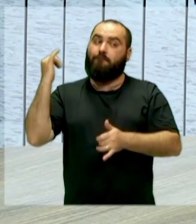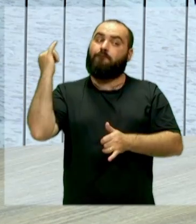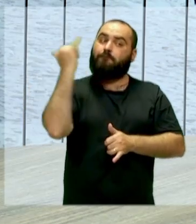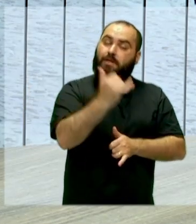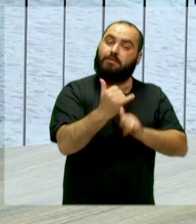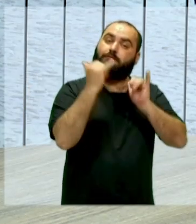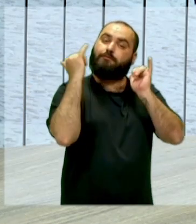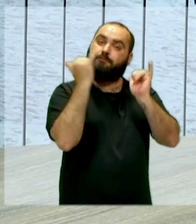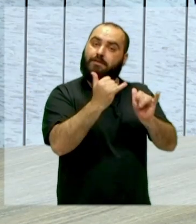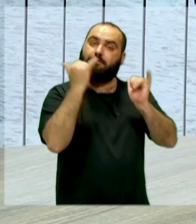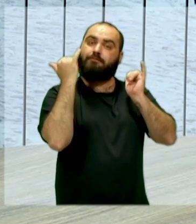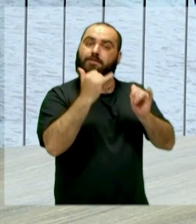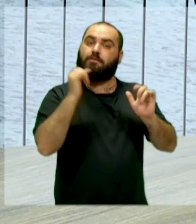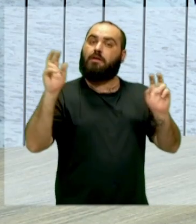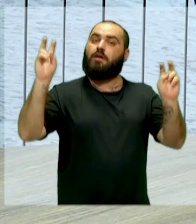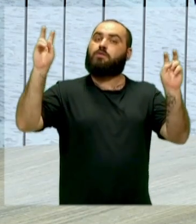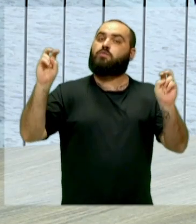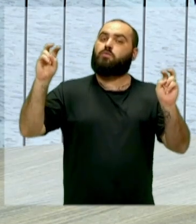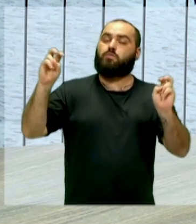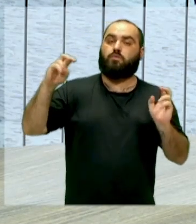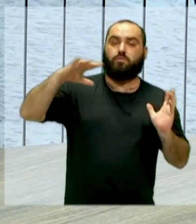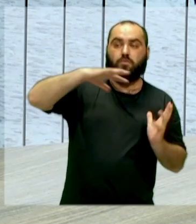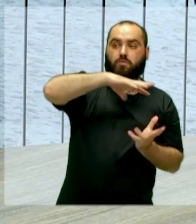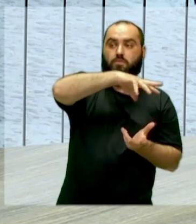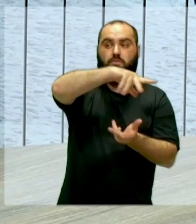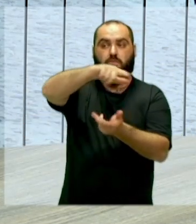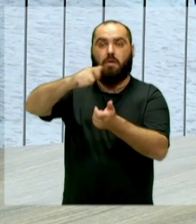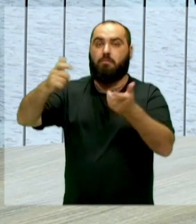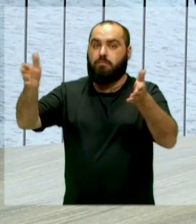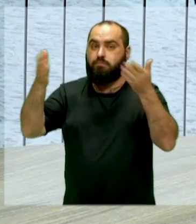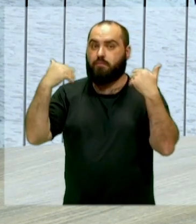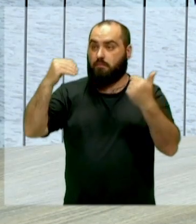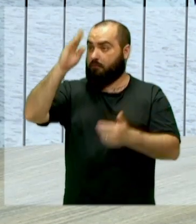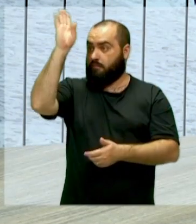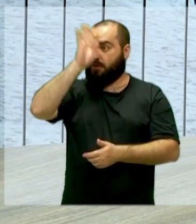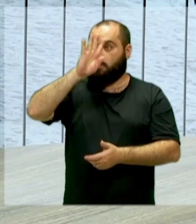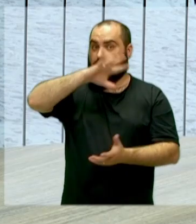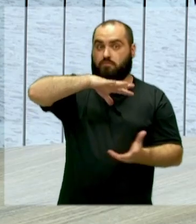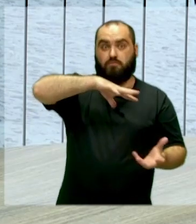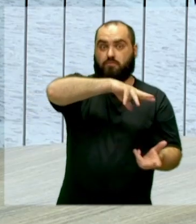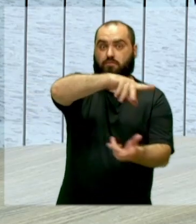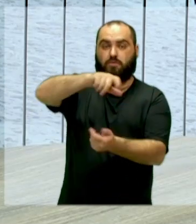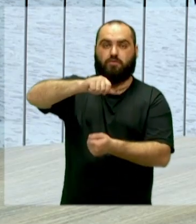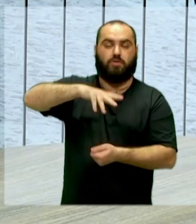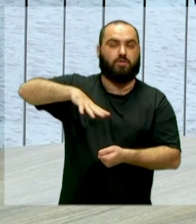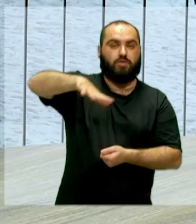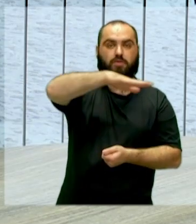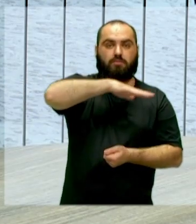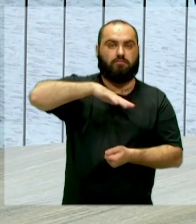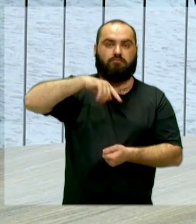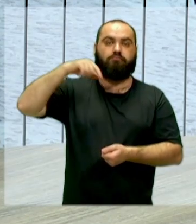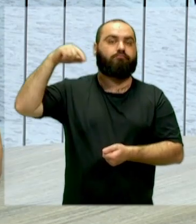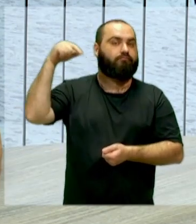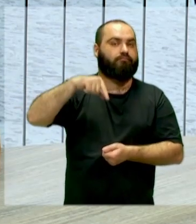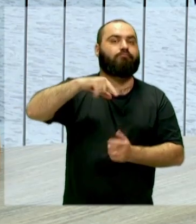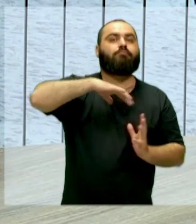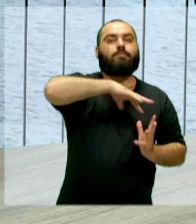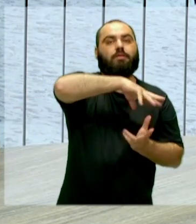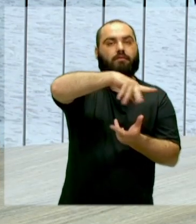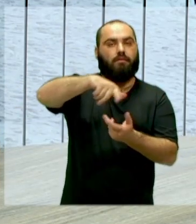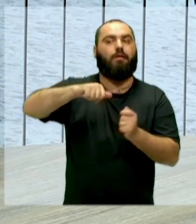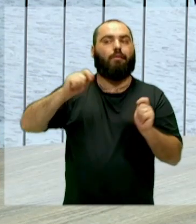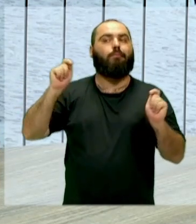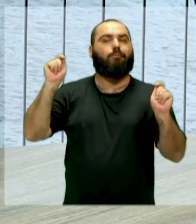sobre essas questões climáticas no não só no Brasil mas no mundo todo né pensar que o planeta tem recursos finitos a questão da